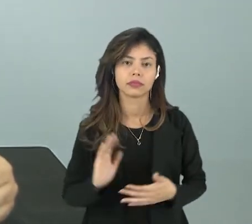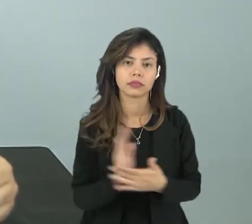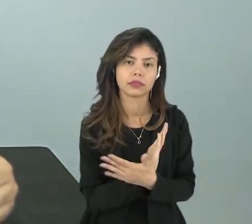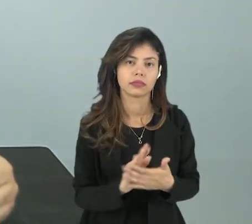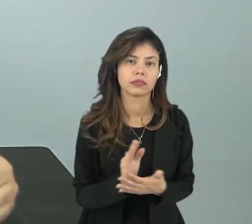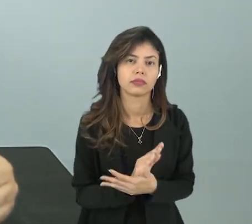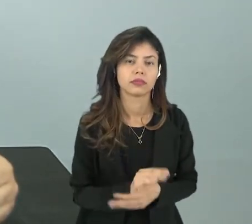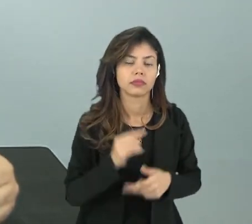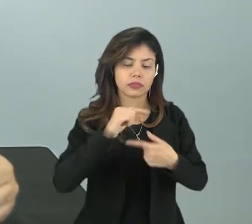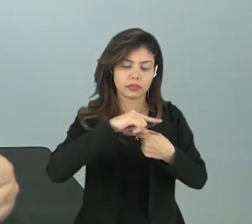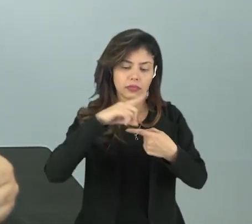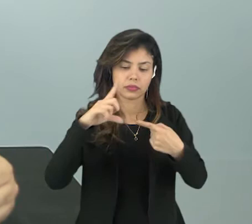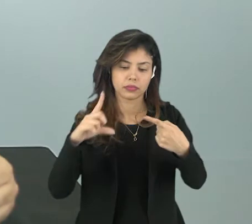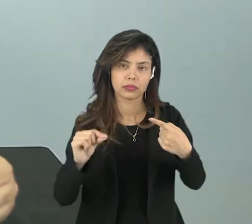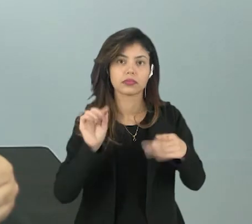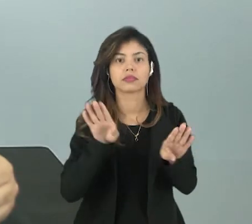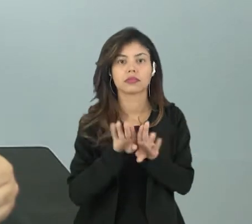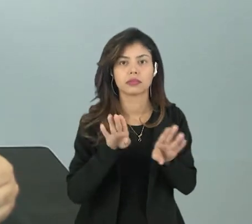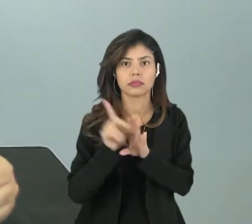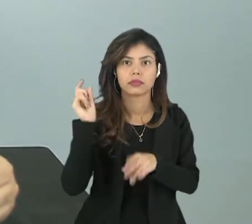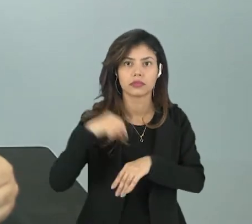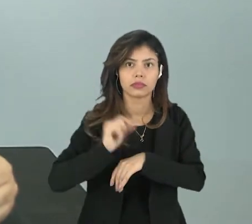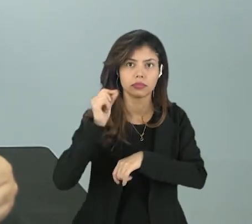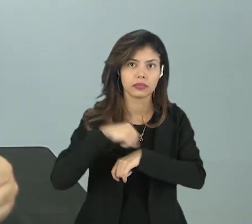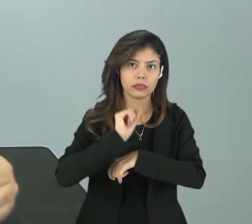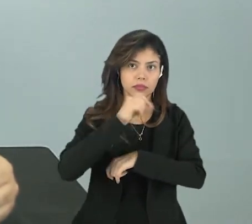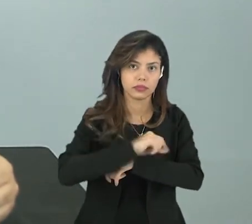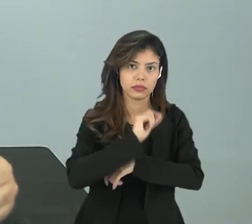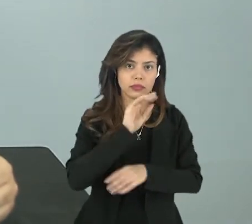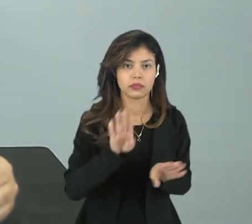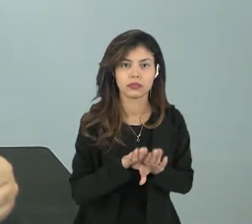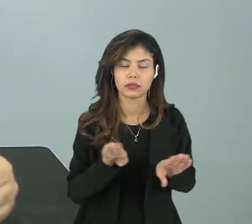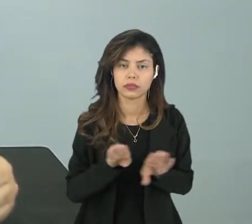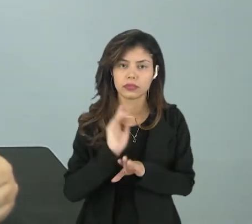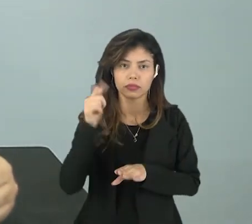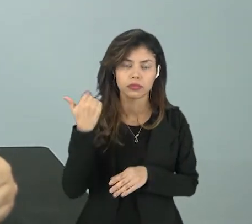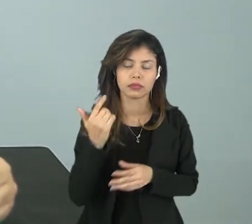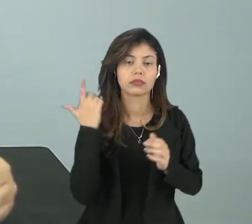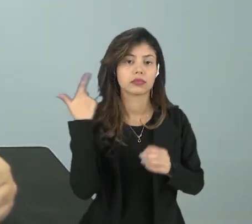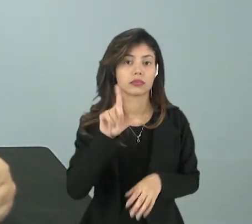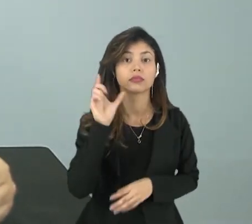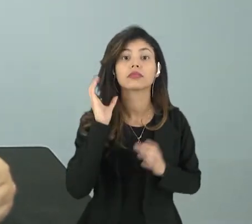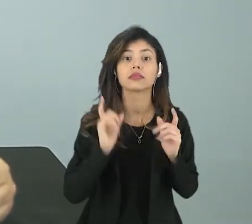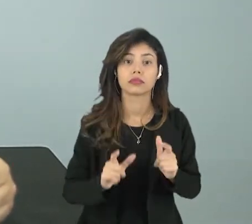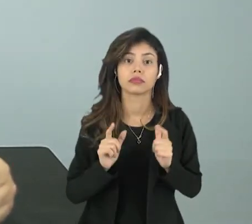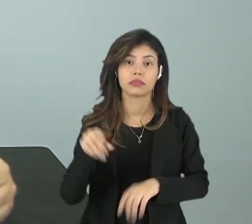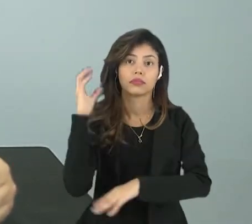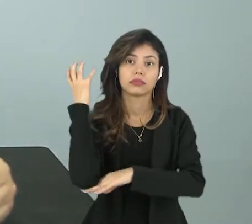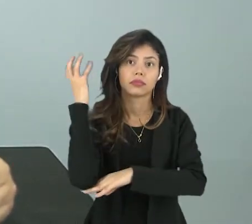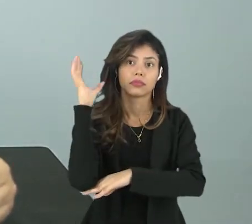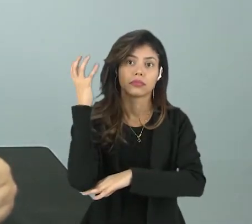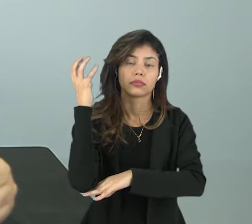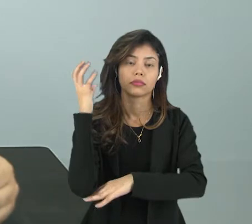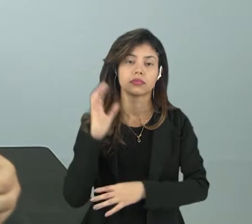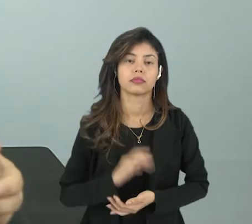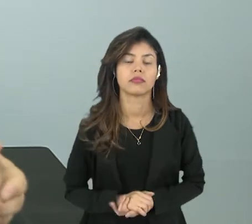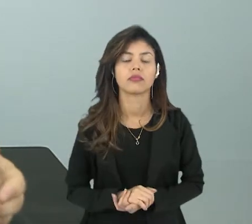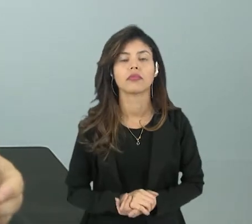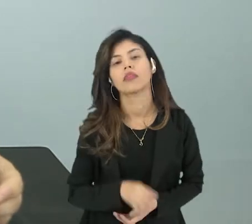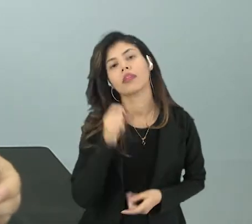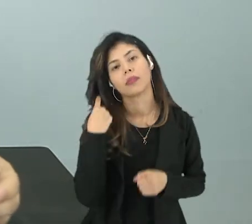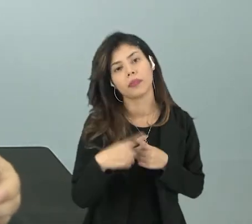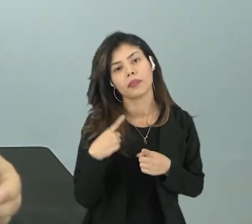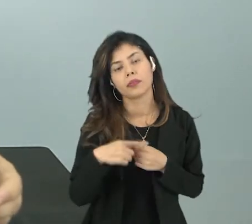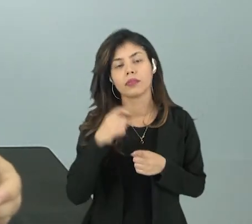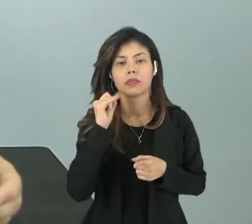se alimentam de folha, de insetos, e isso eles vão conseguir onde? Nas árvores, principalmente. Porque se ele